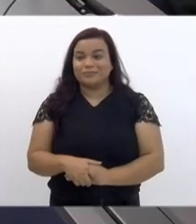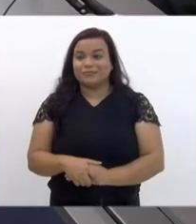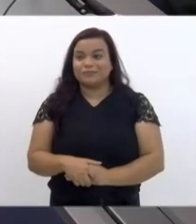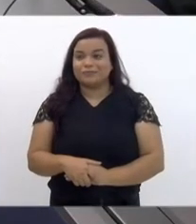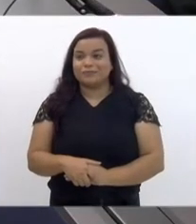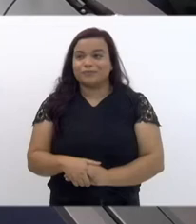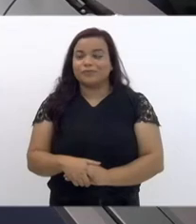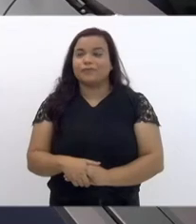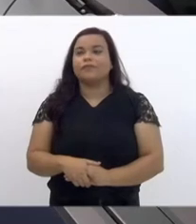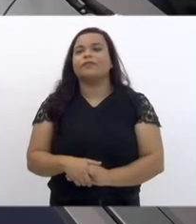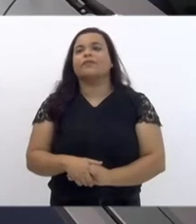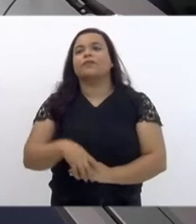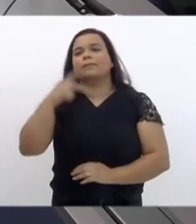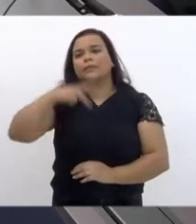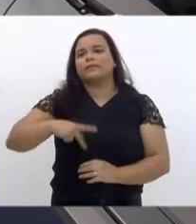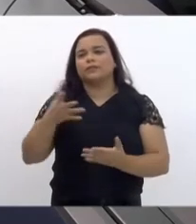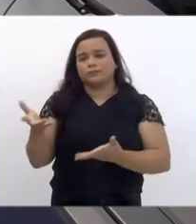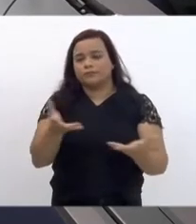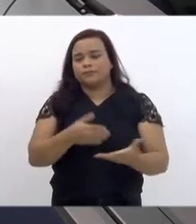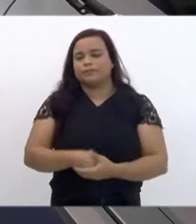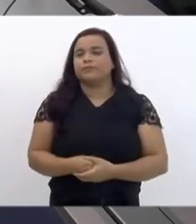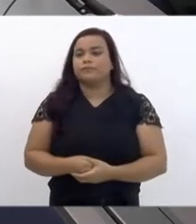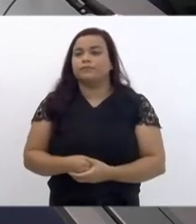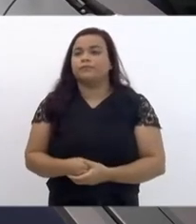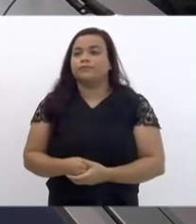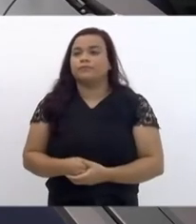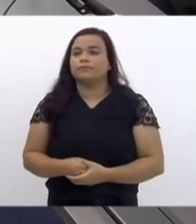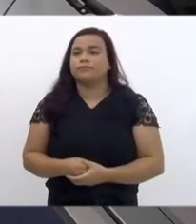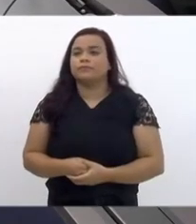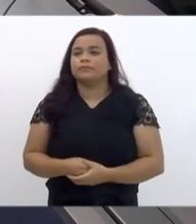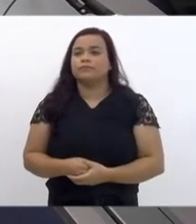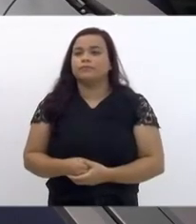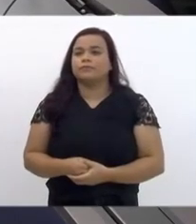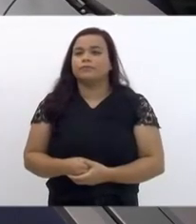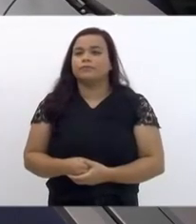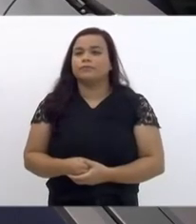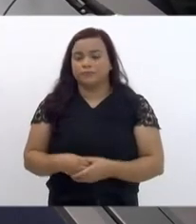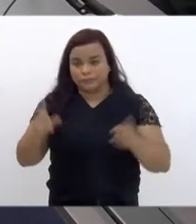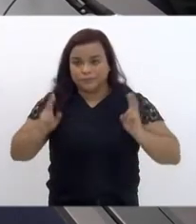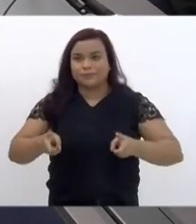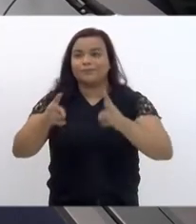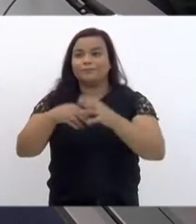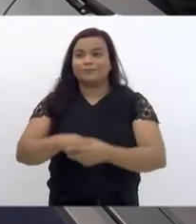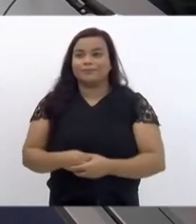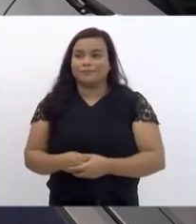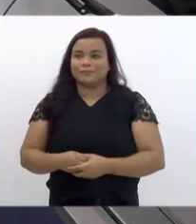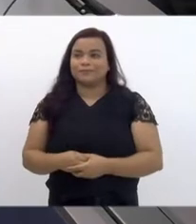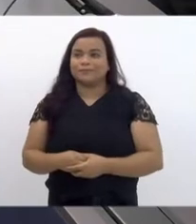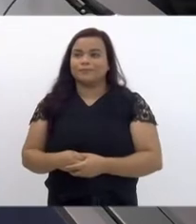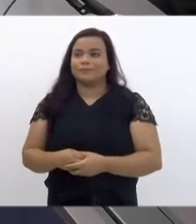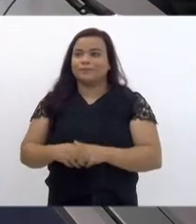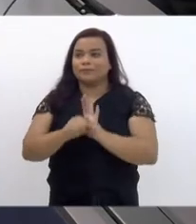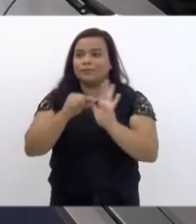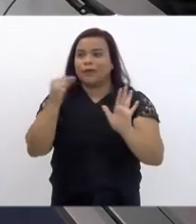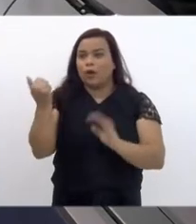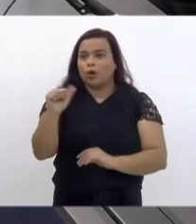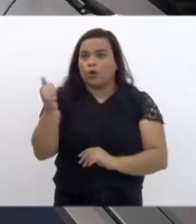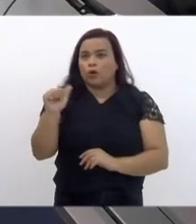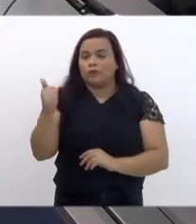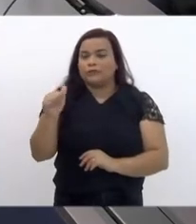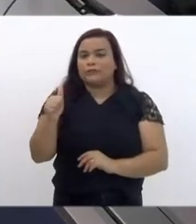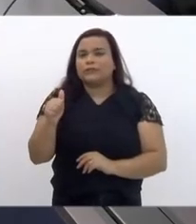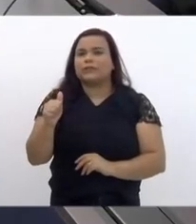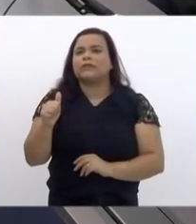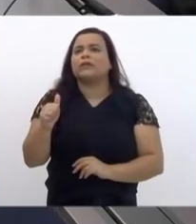Vamos lá, presidente. Entendi. Vamos seguir. 11 da pauta.